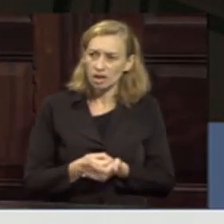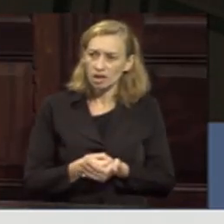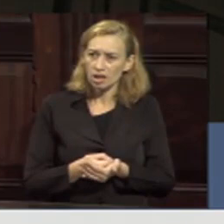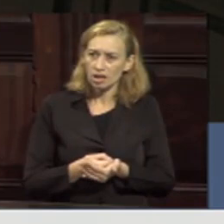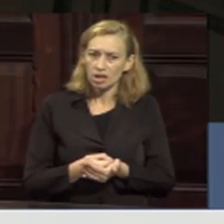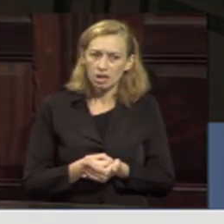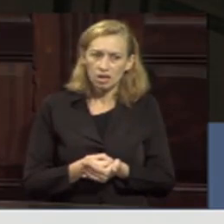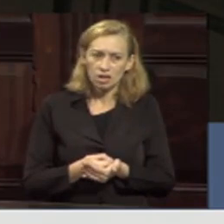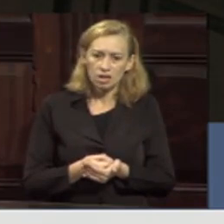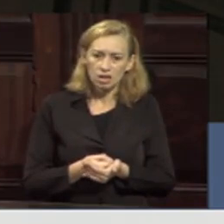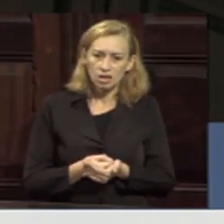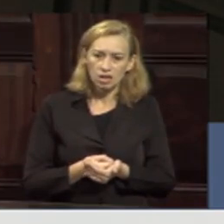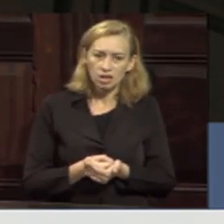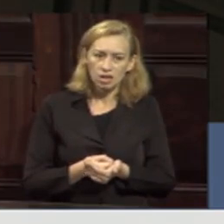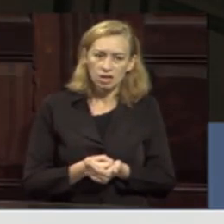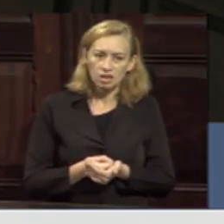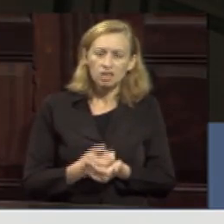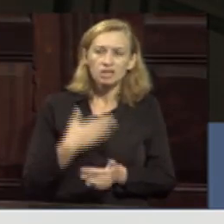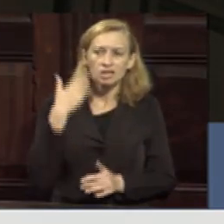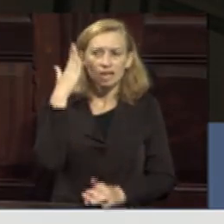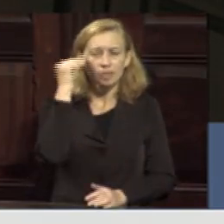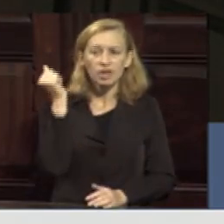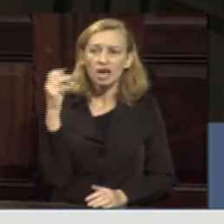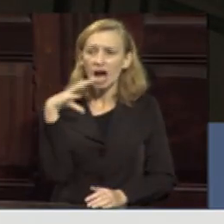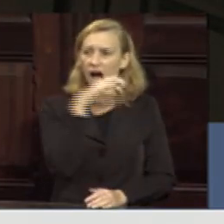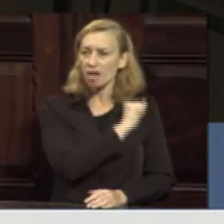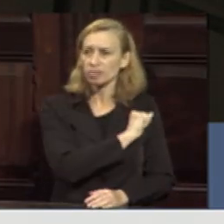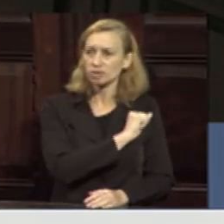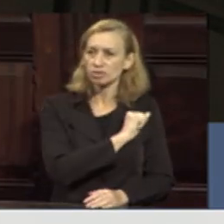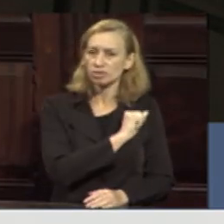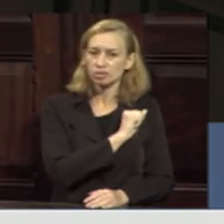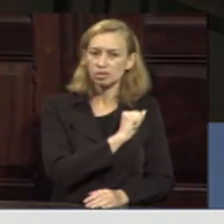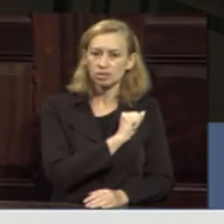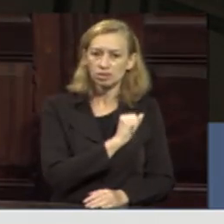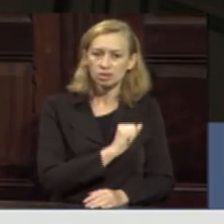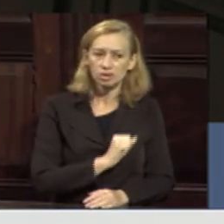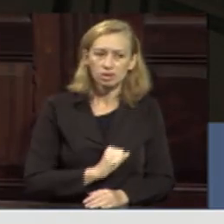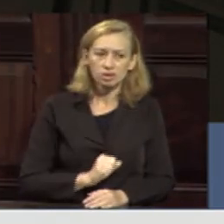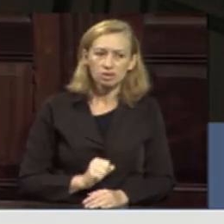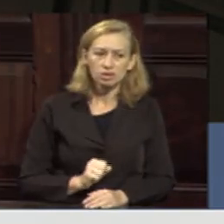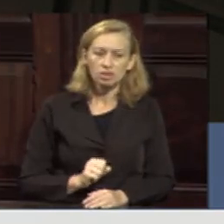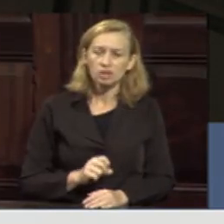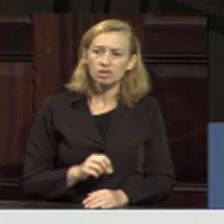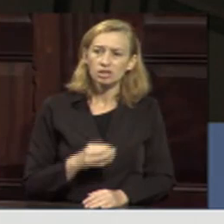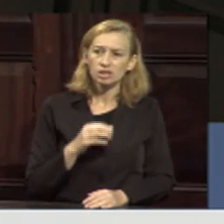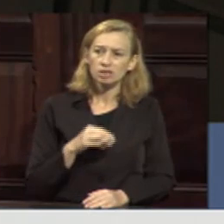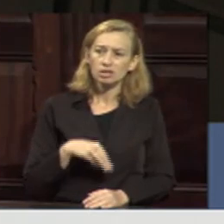solução rápida e eficiente para esse assassinato.